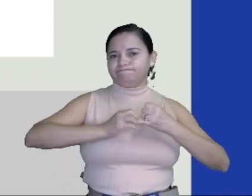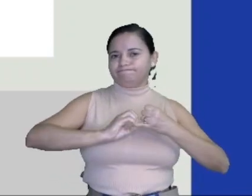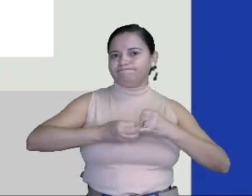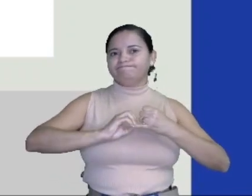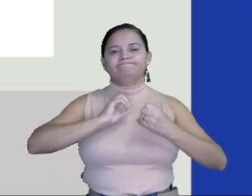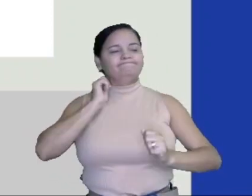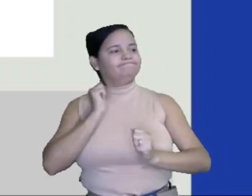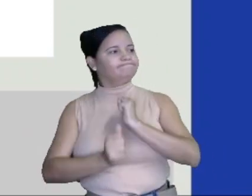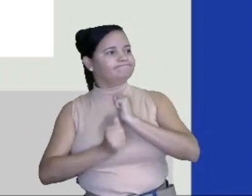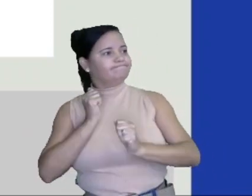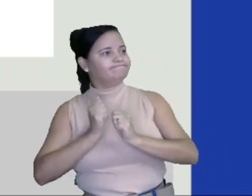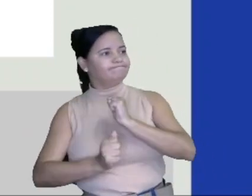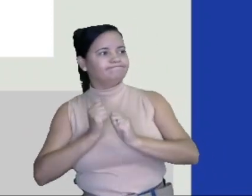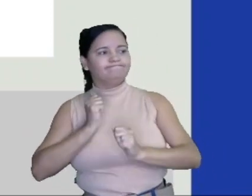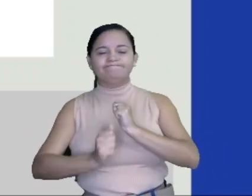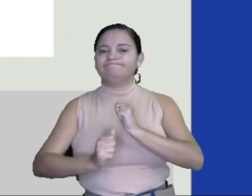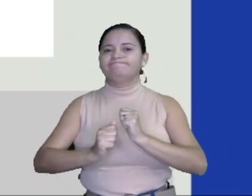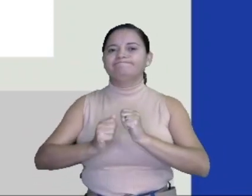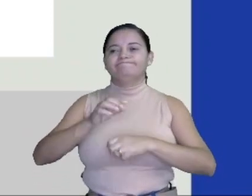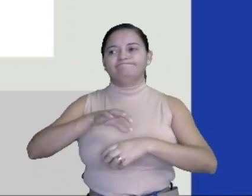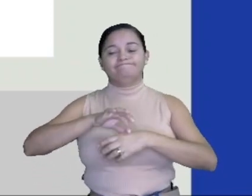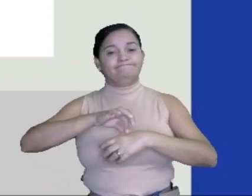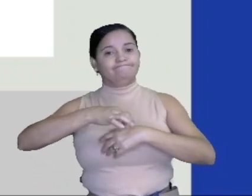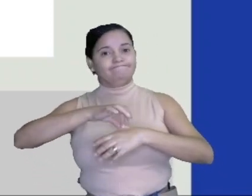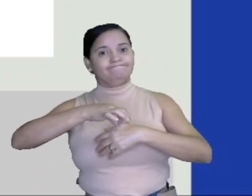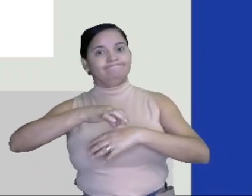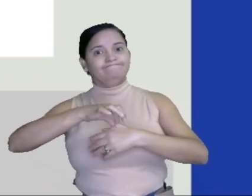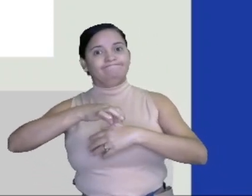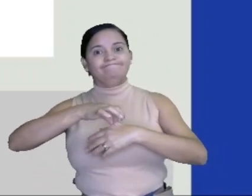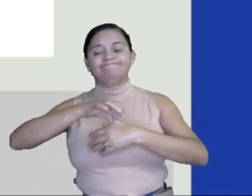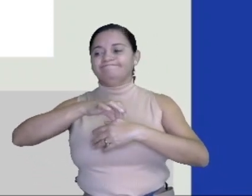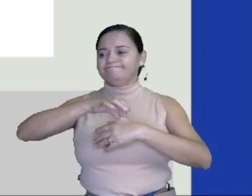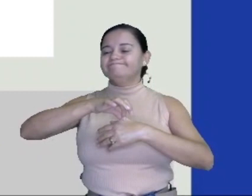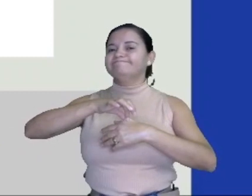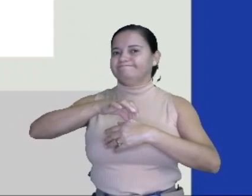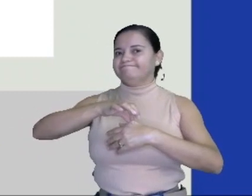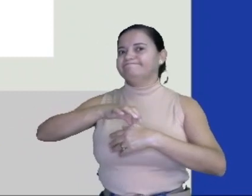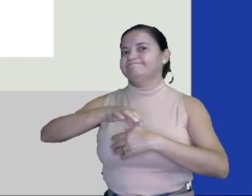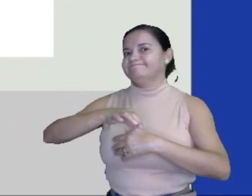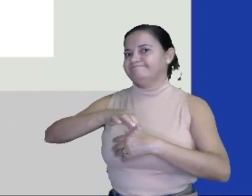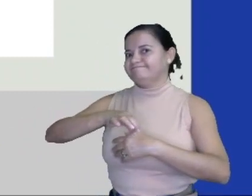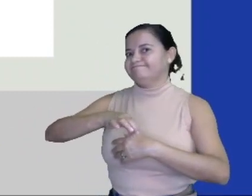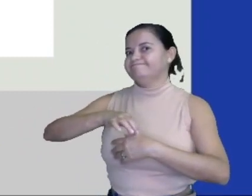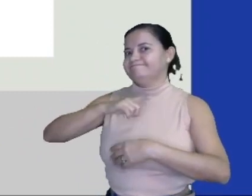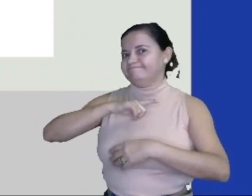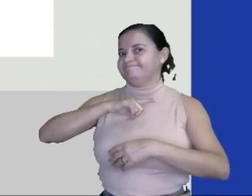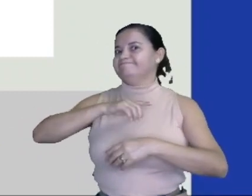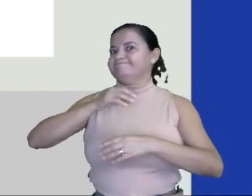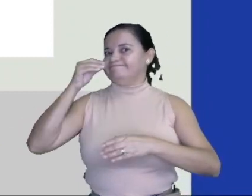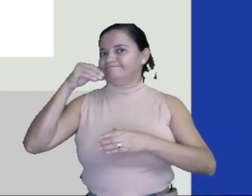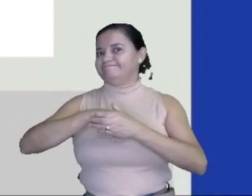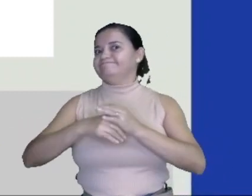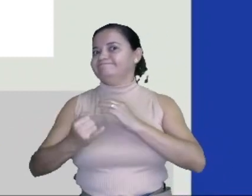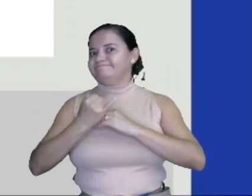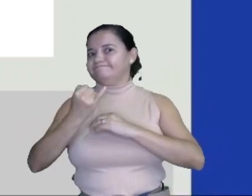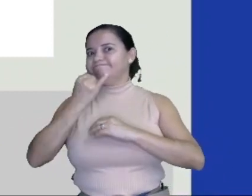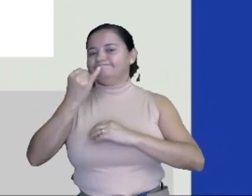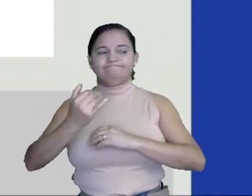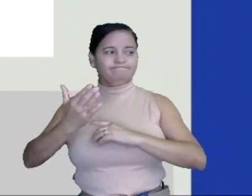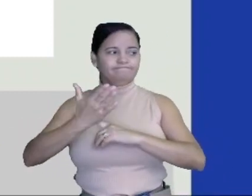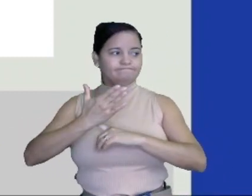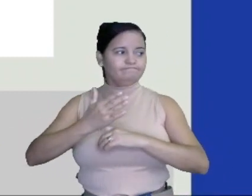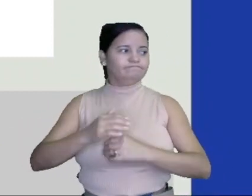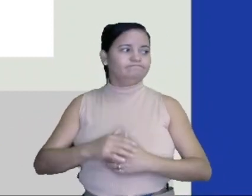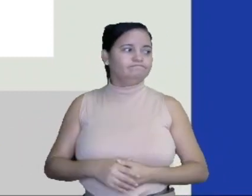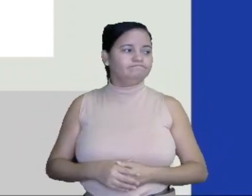que são alimentos energéticos. Você tem a carne, que são os elementos ricos em proteínas, são construtores.